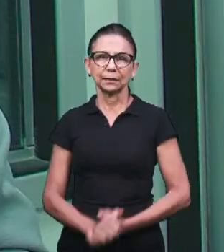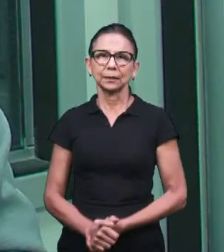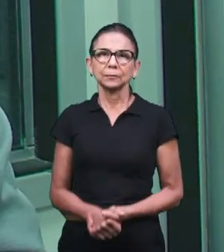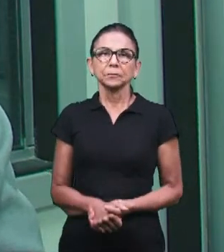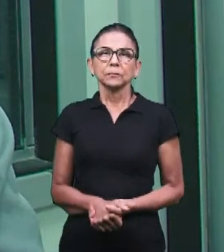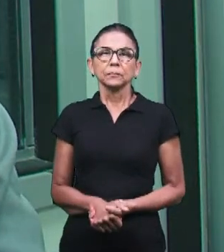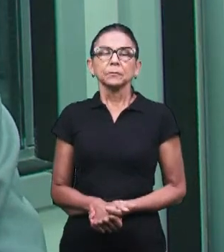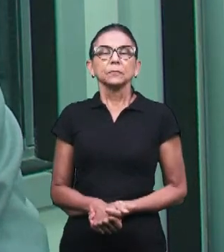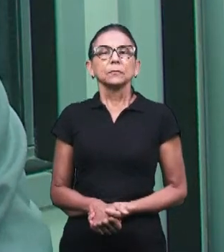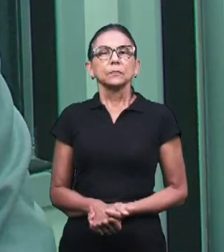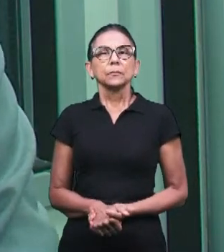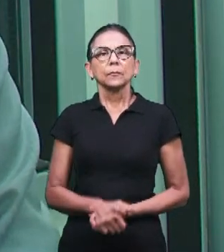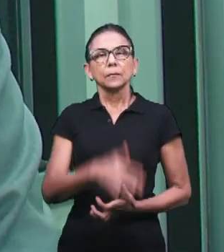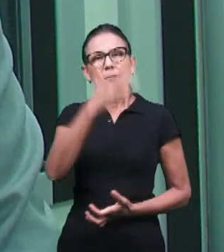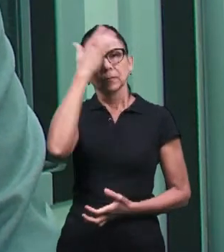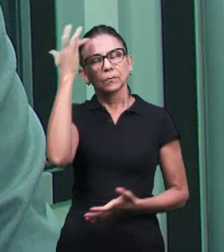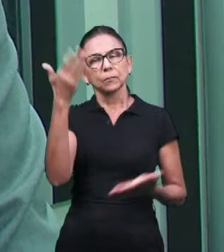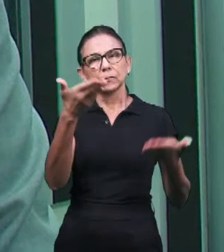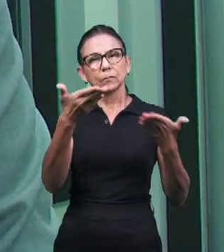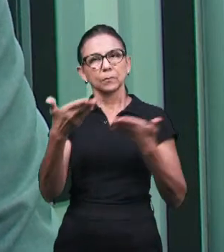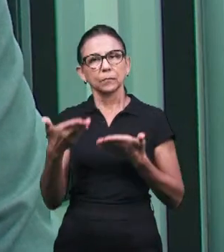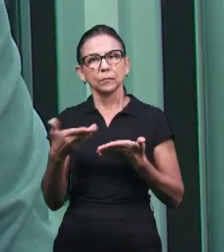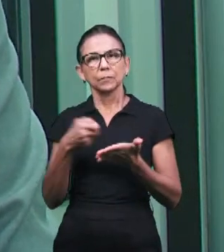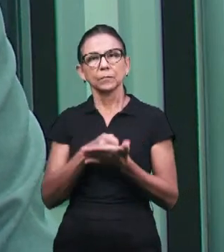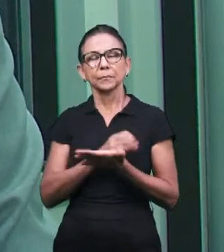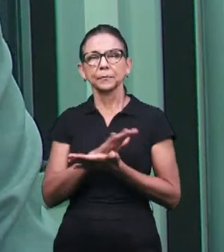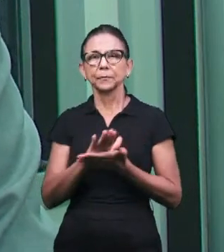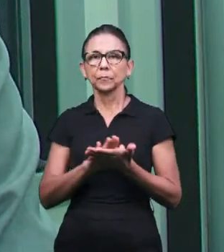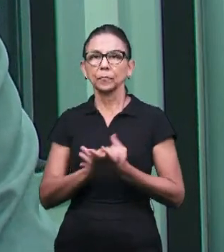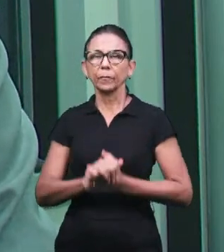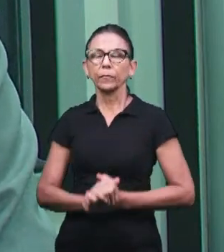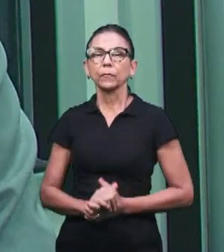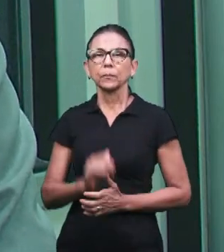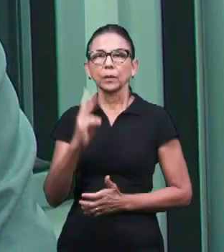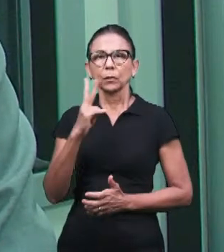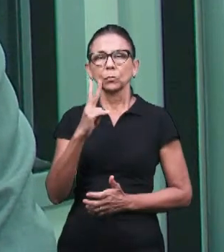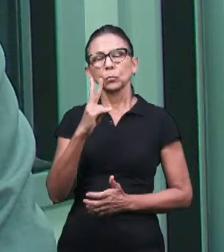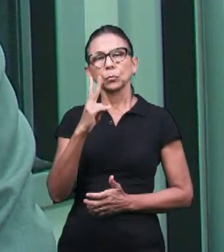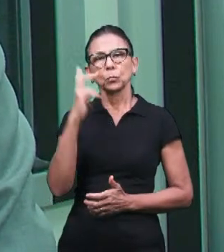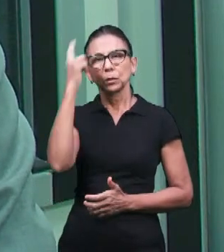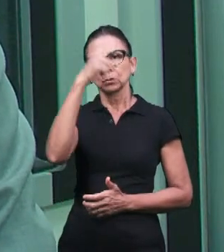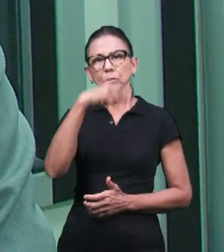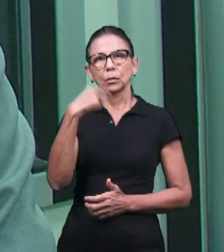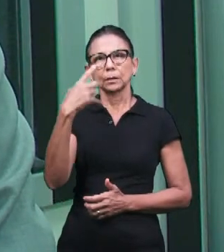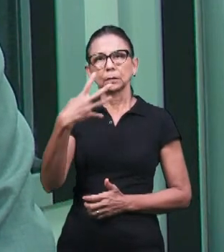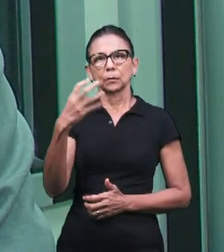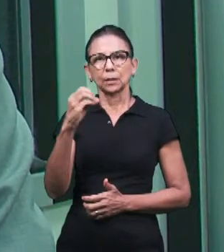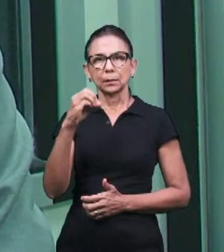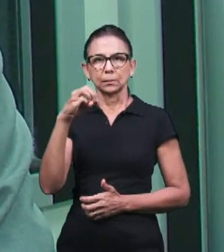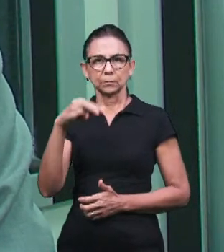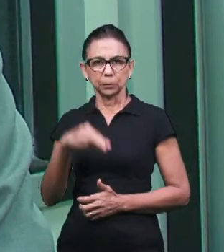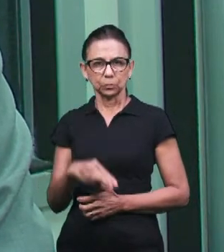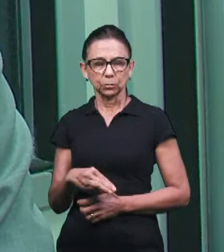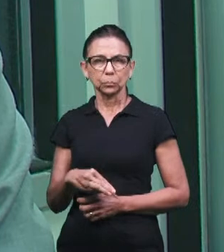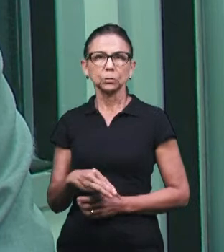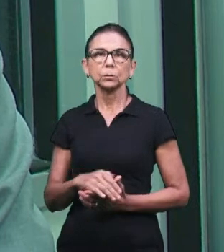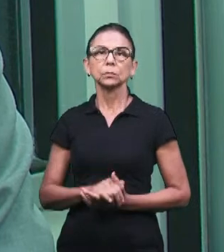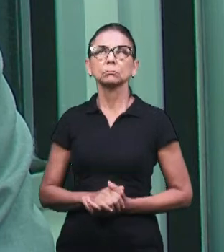nossos convidados que estavam ali. Com 2h e 40 minutos, nós já tínhamos feito